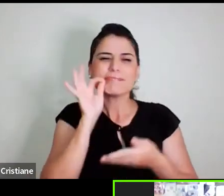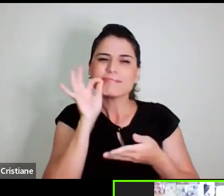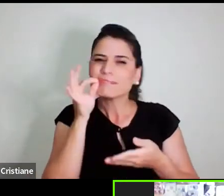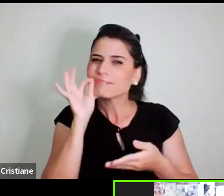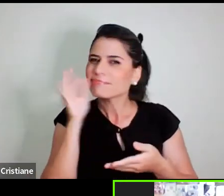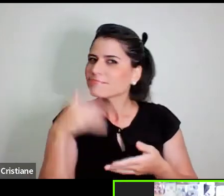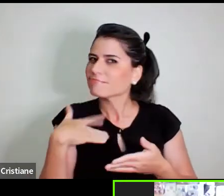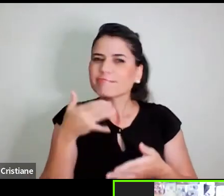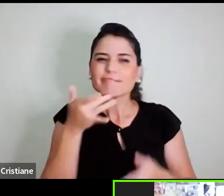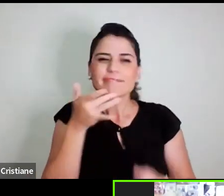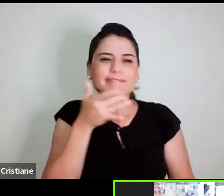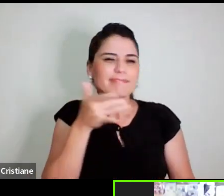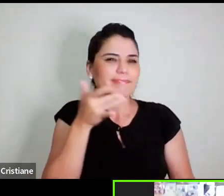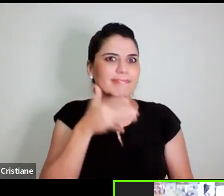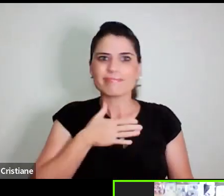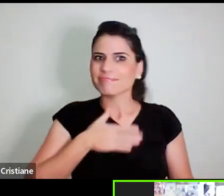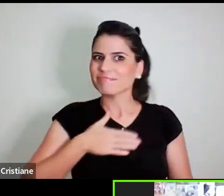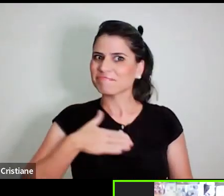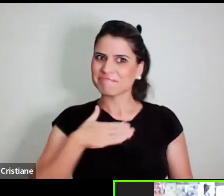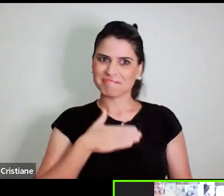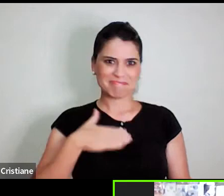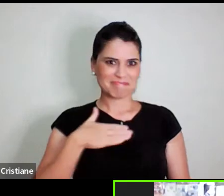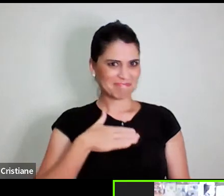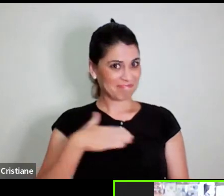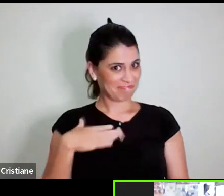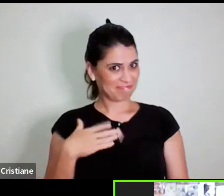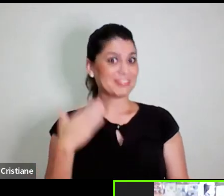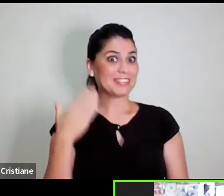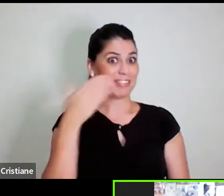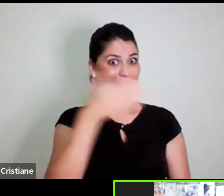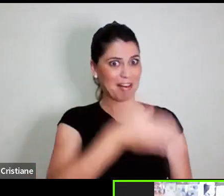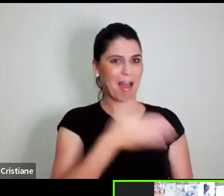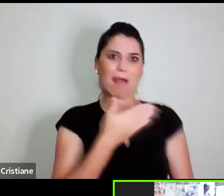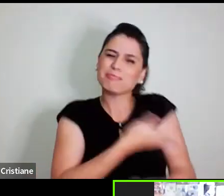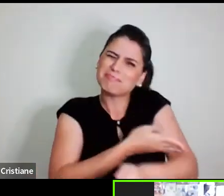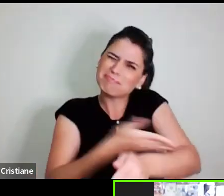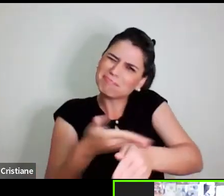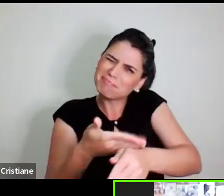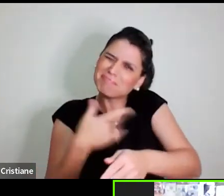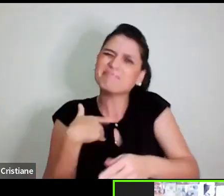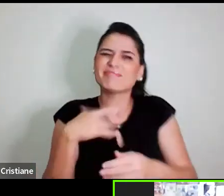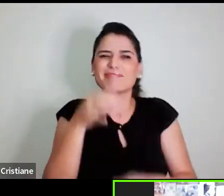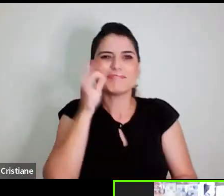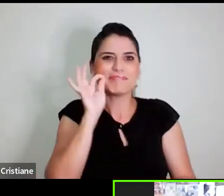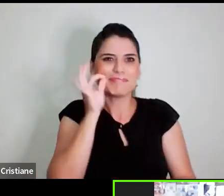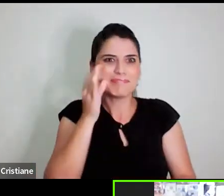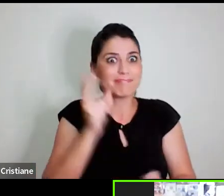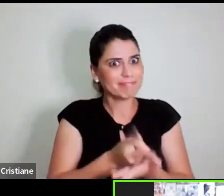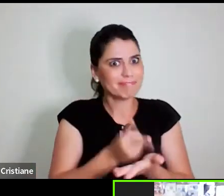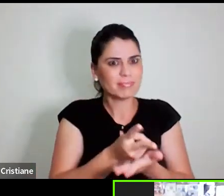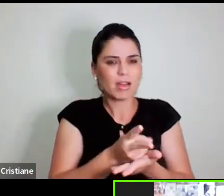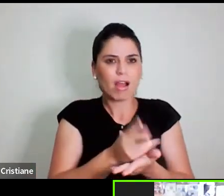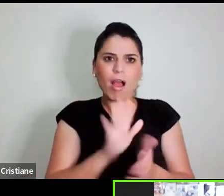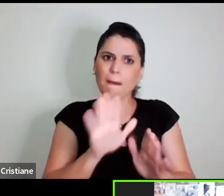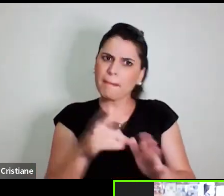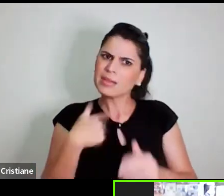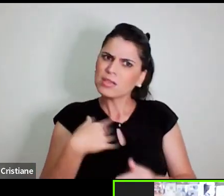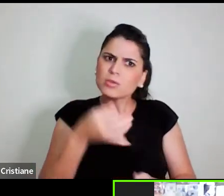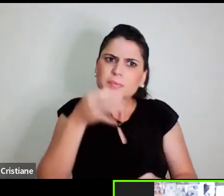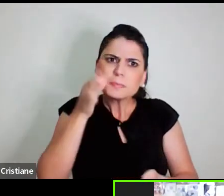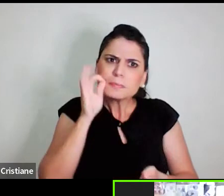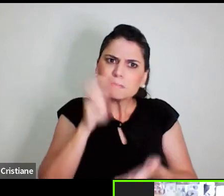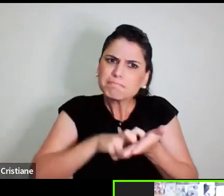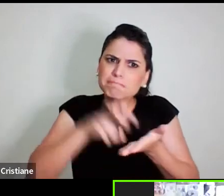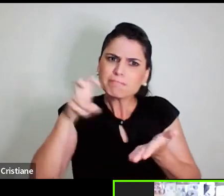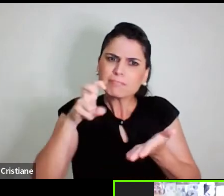eu aprendi a tomar café com os goianos, e aí toda vez que eu tomava café, o meu abdômen parecia que ele estava todo